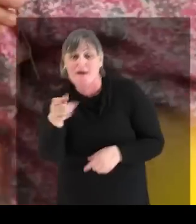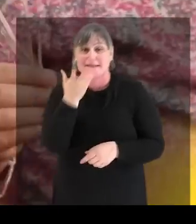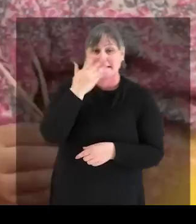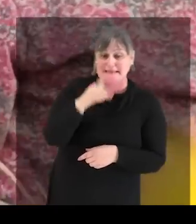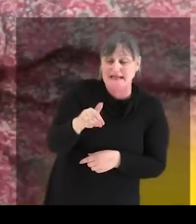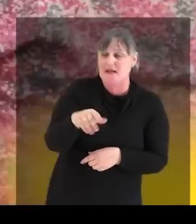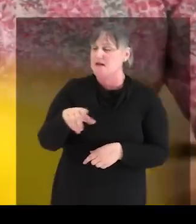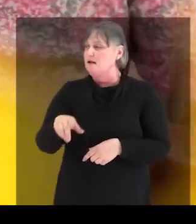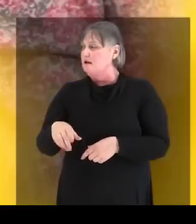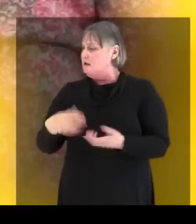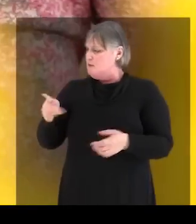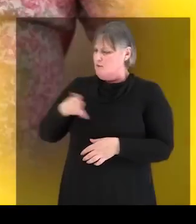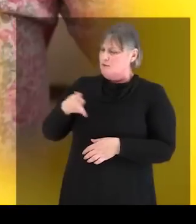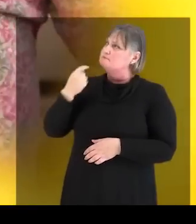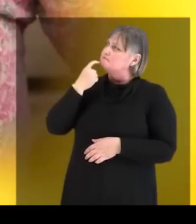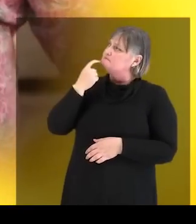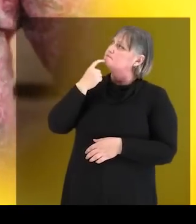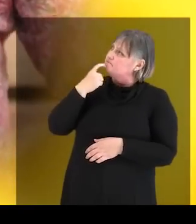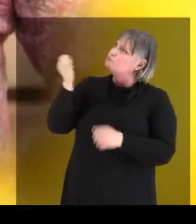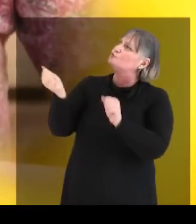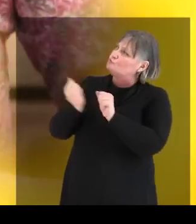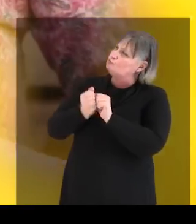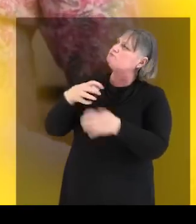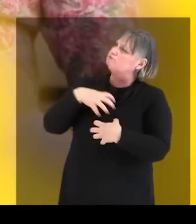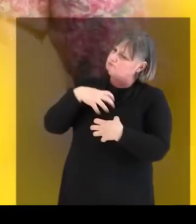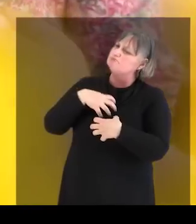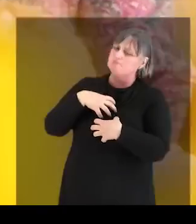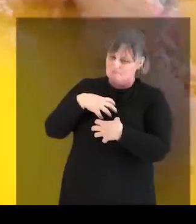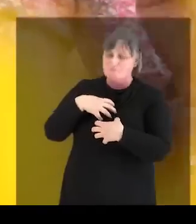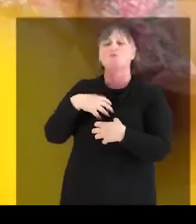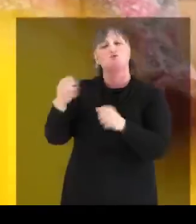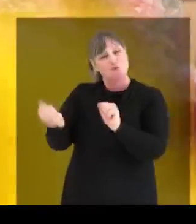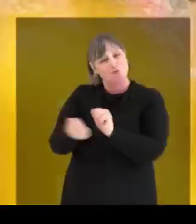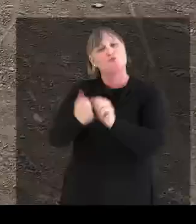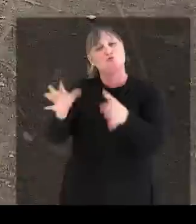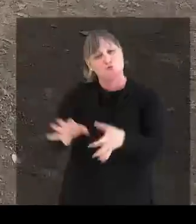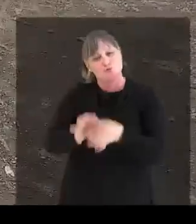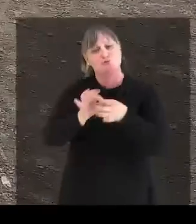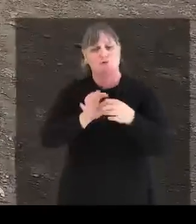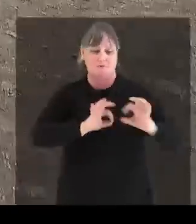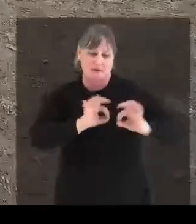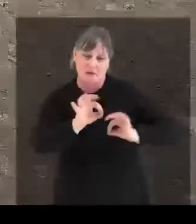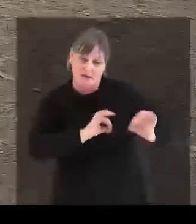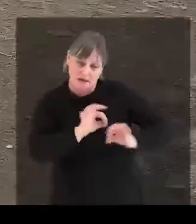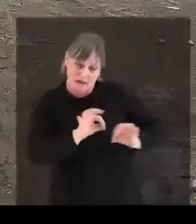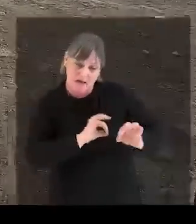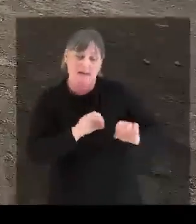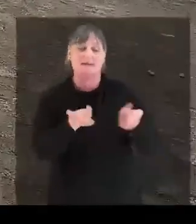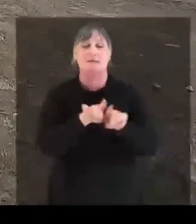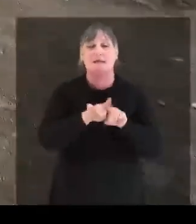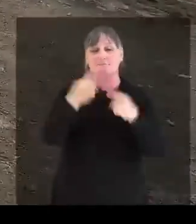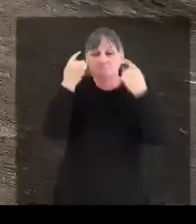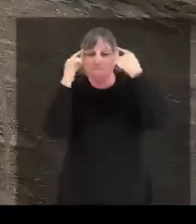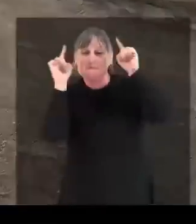das crianças, que a professora que está atenta ali, né, que está com uma escuta sensível, traz isso para o seu planejamento, né, para